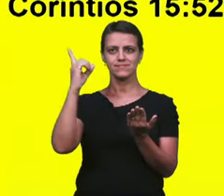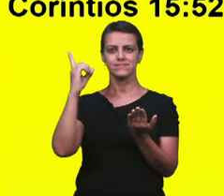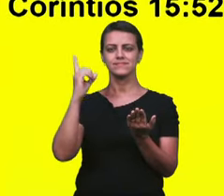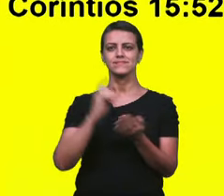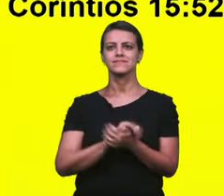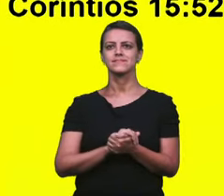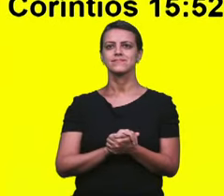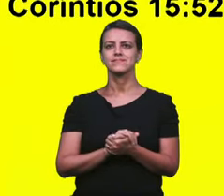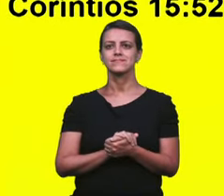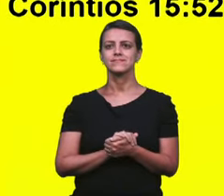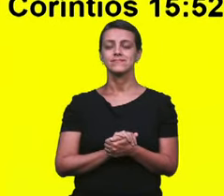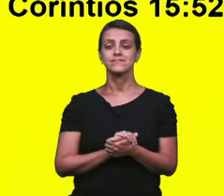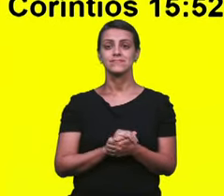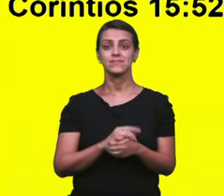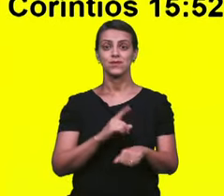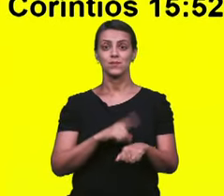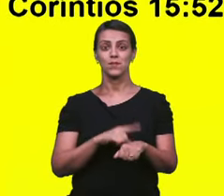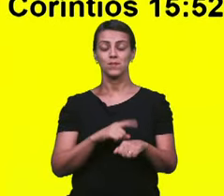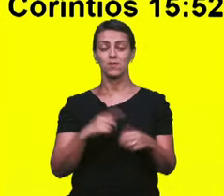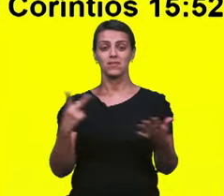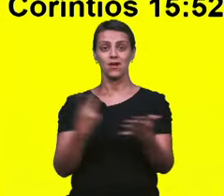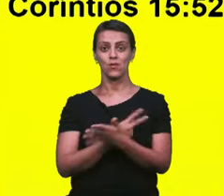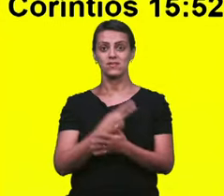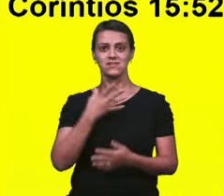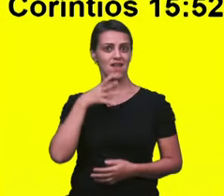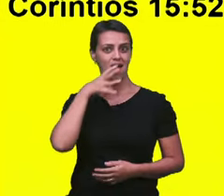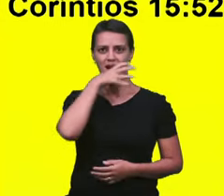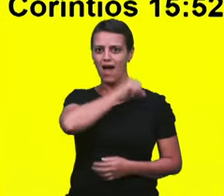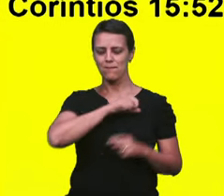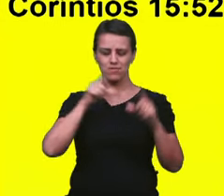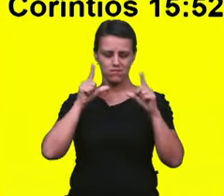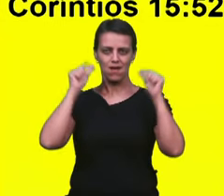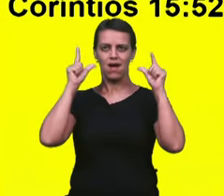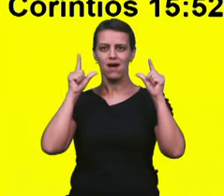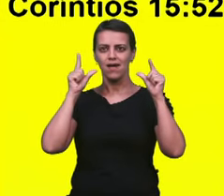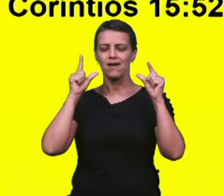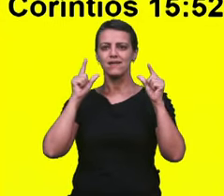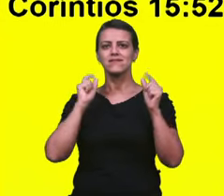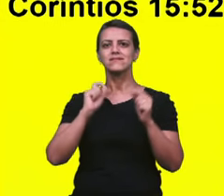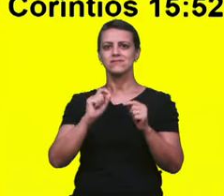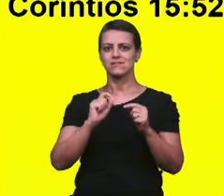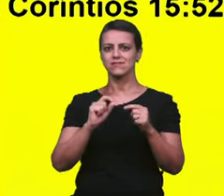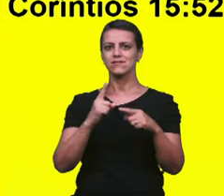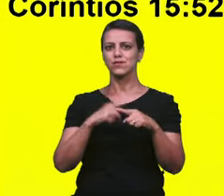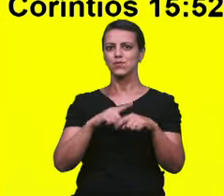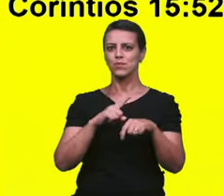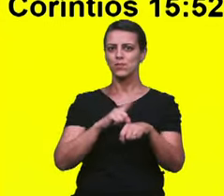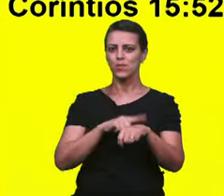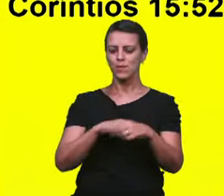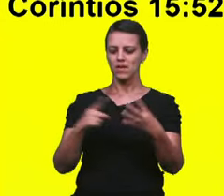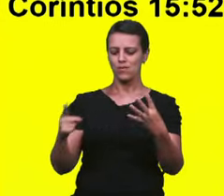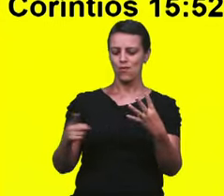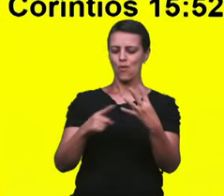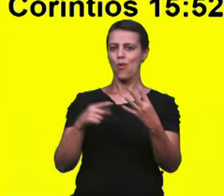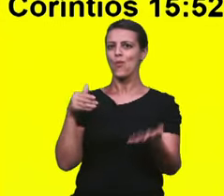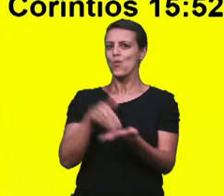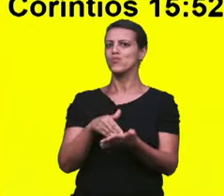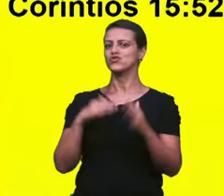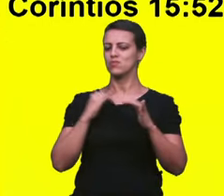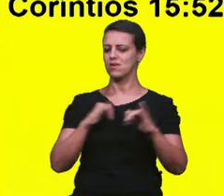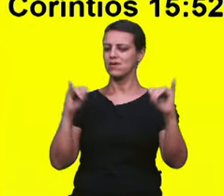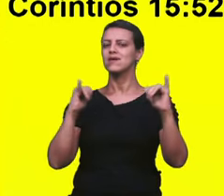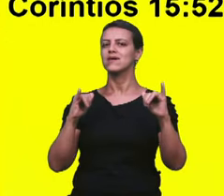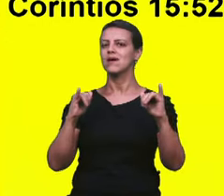No momento, num abrir e fechar de olhos, ante a última trombeta, porque a trombeta soará e